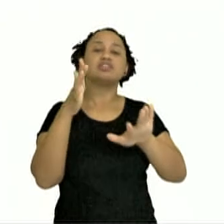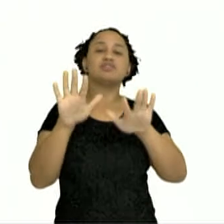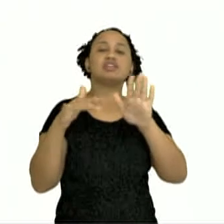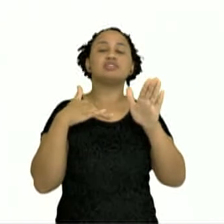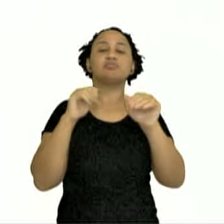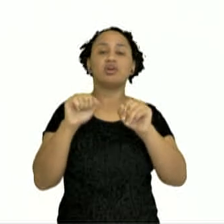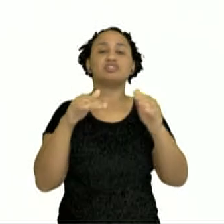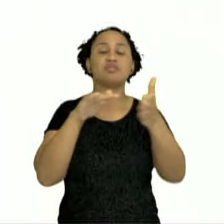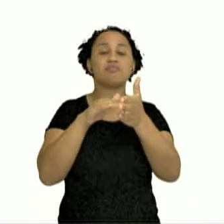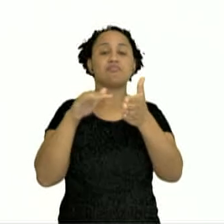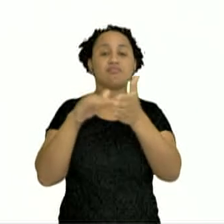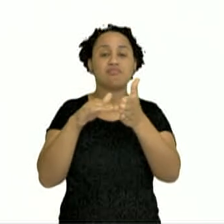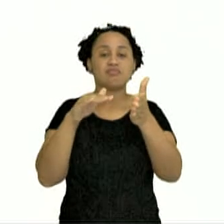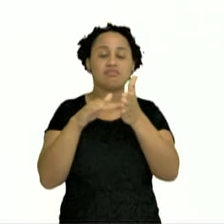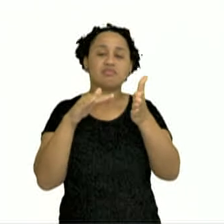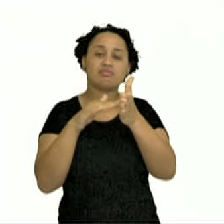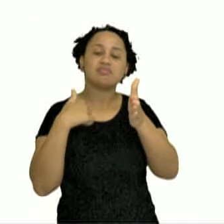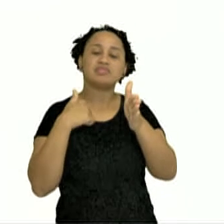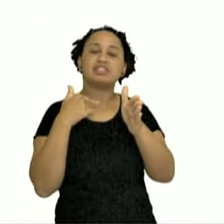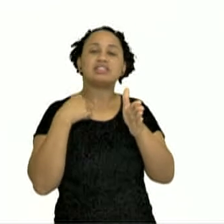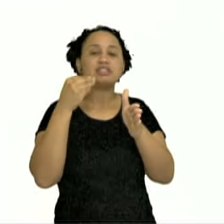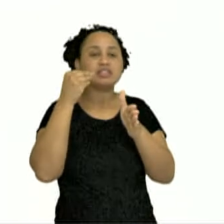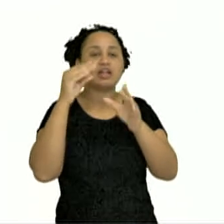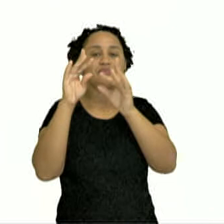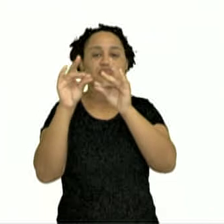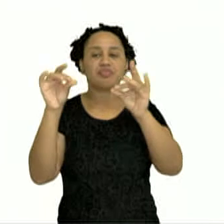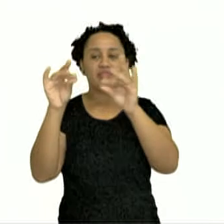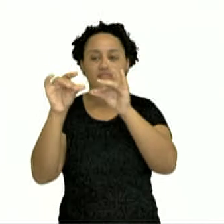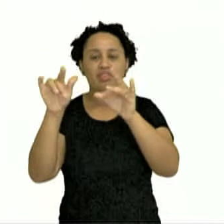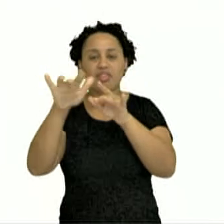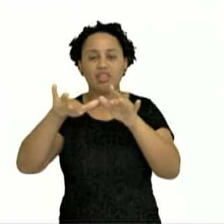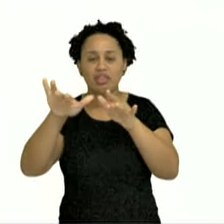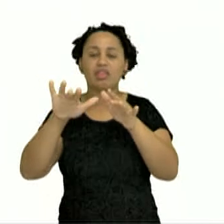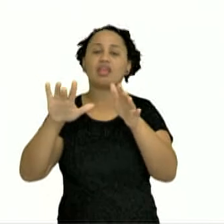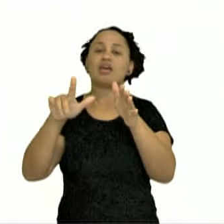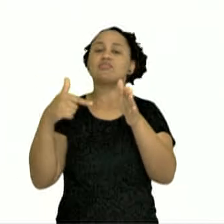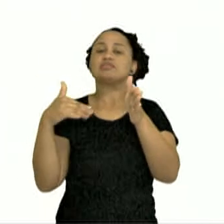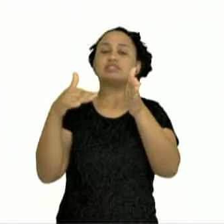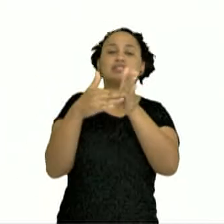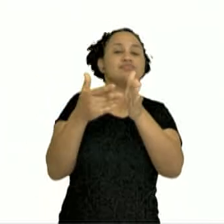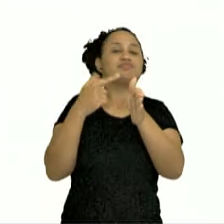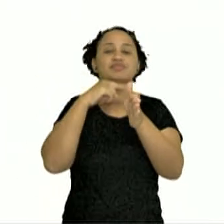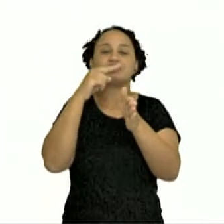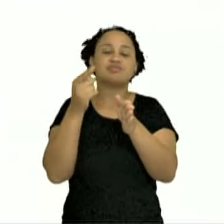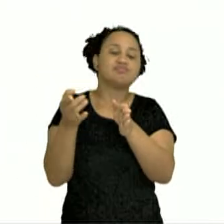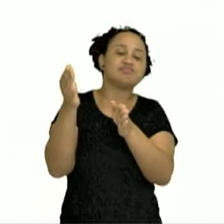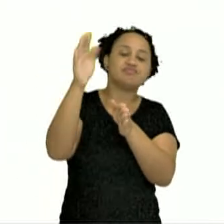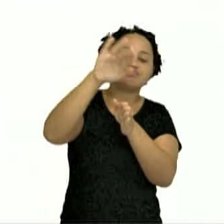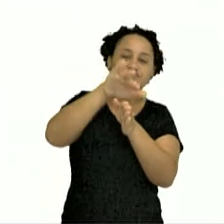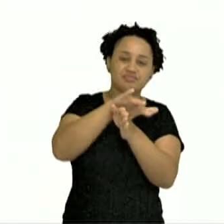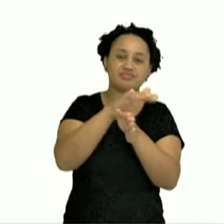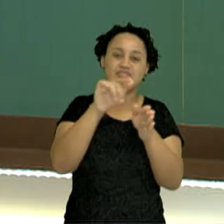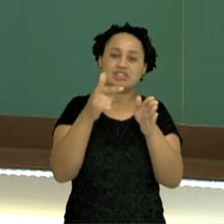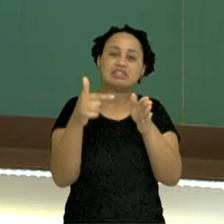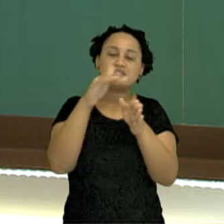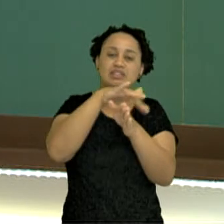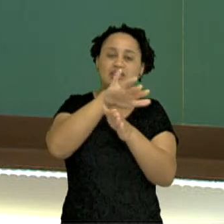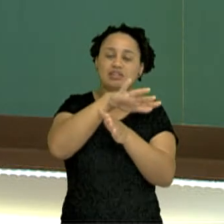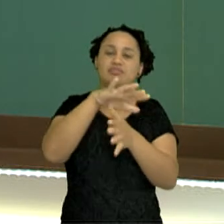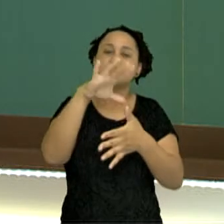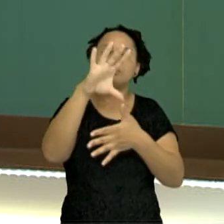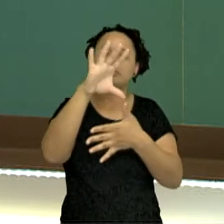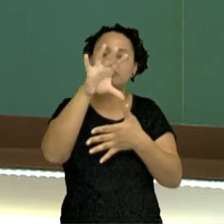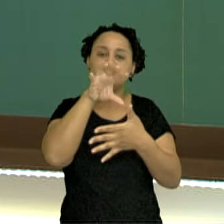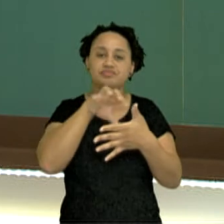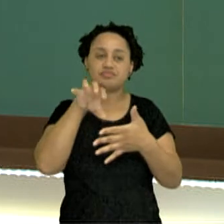barreira, impedindo muitas vezes a umidade proveniente das áreas oceânicas que cheguem ao interior dos